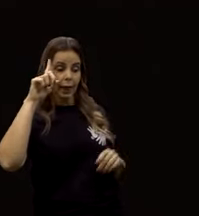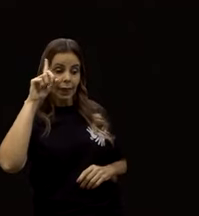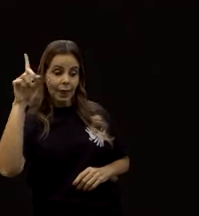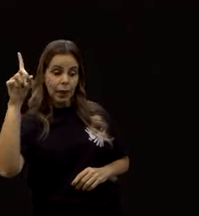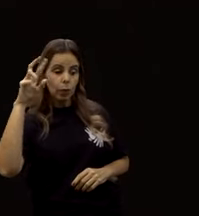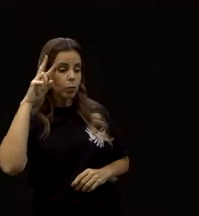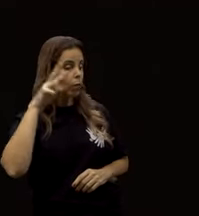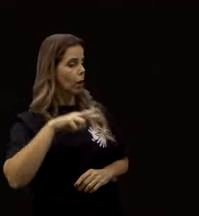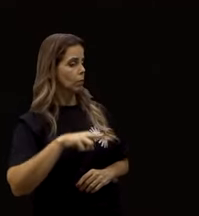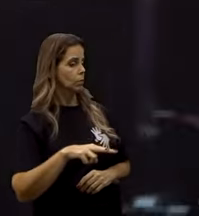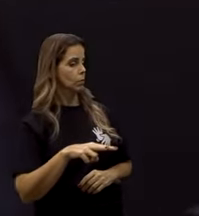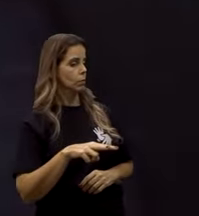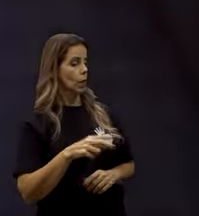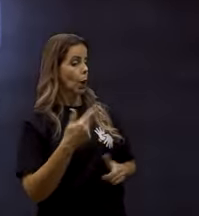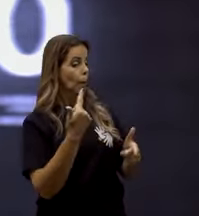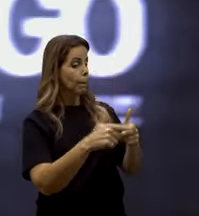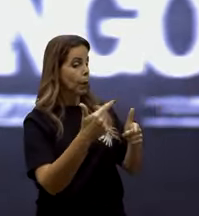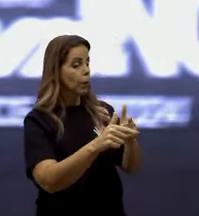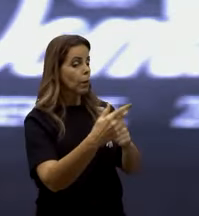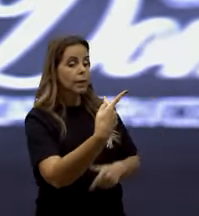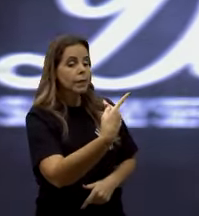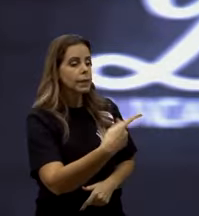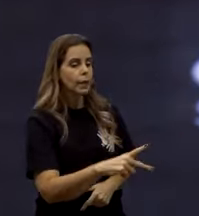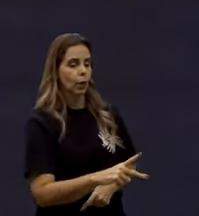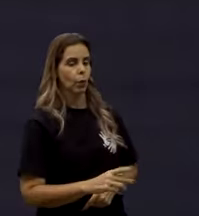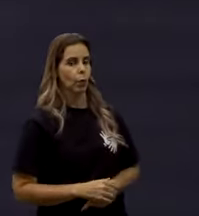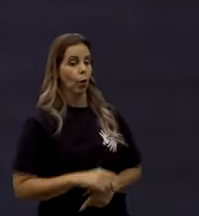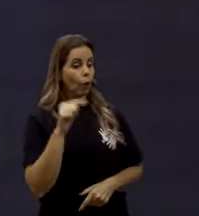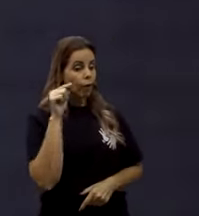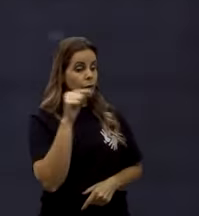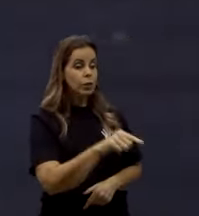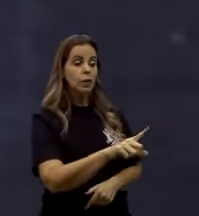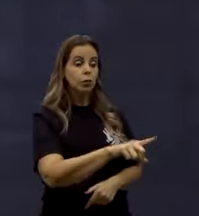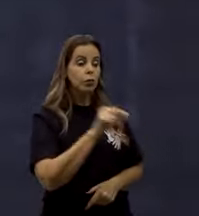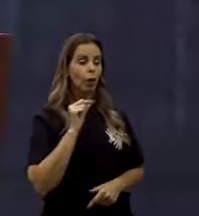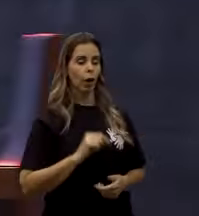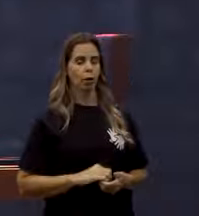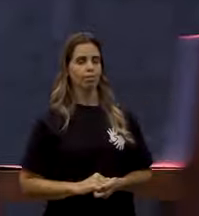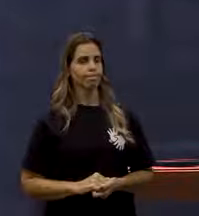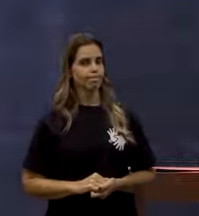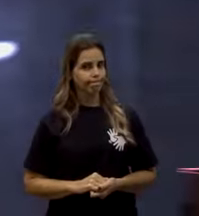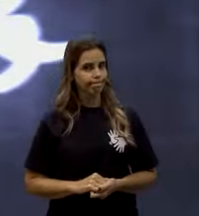o tanto de confusão que a gente tá entrando que a gente tá passando